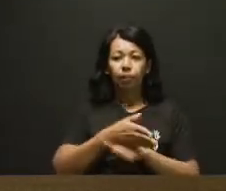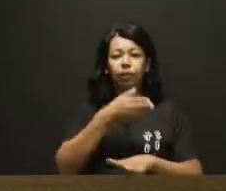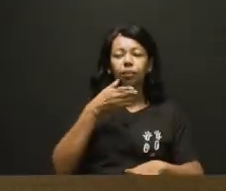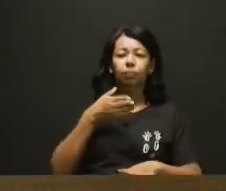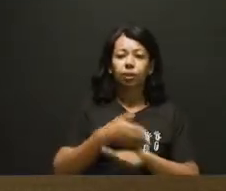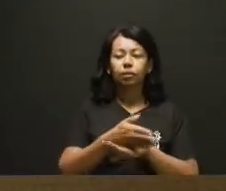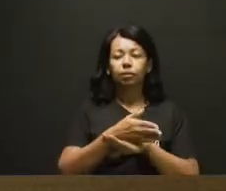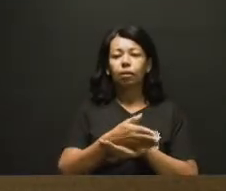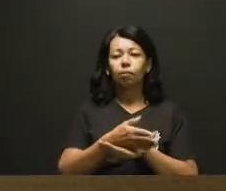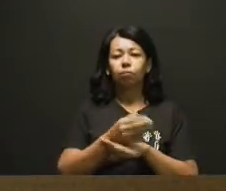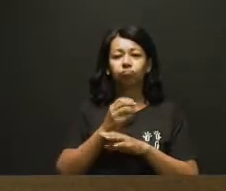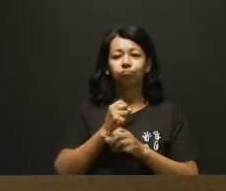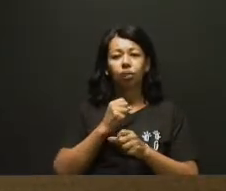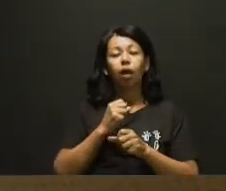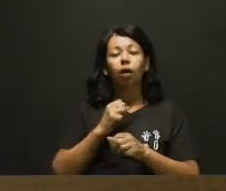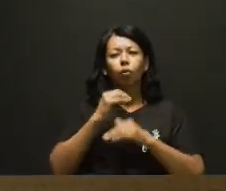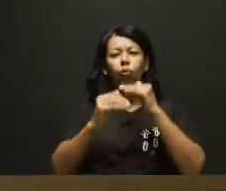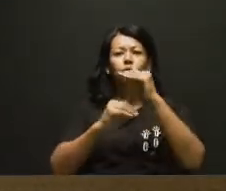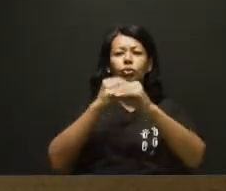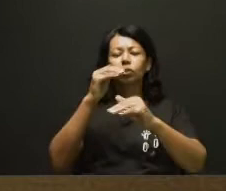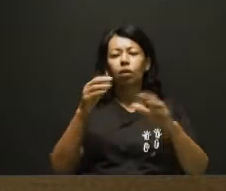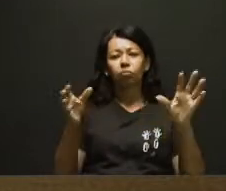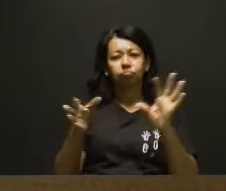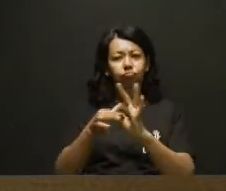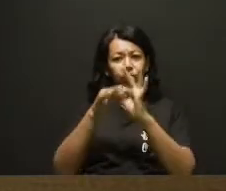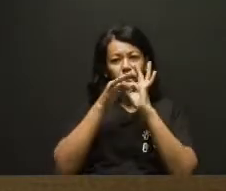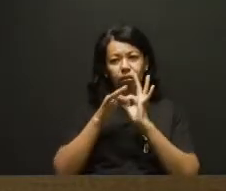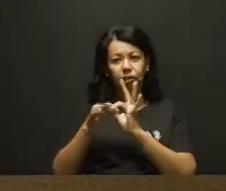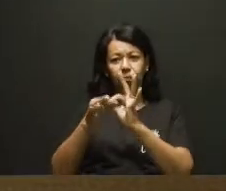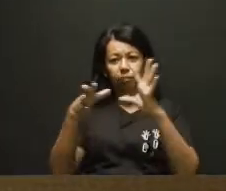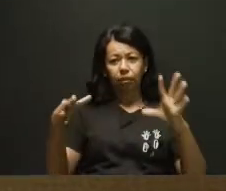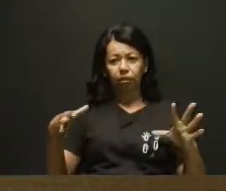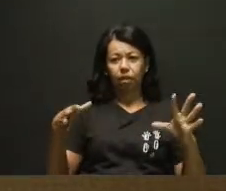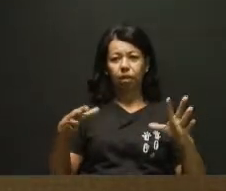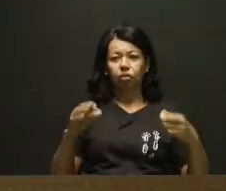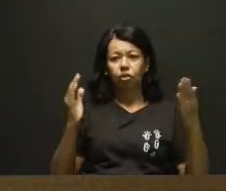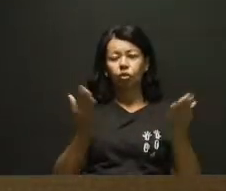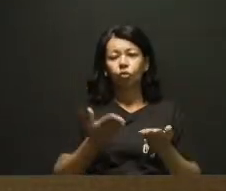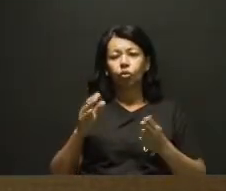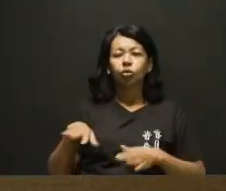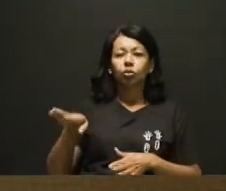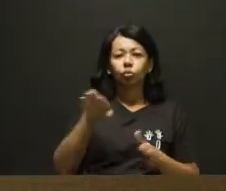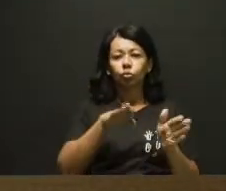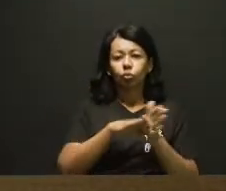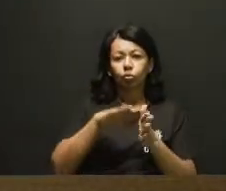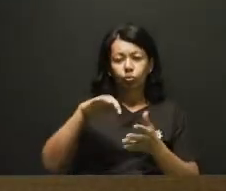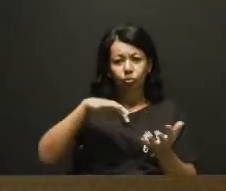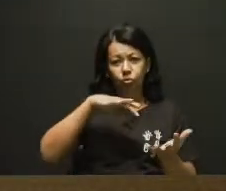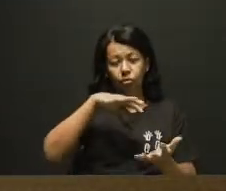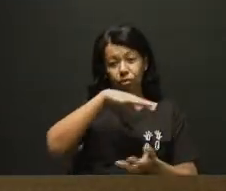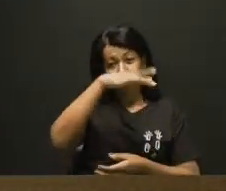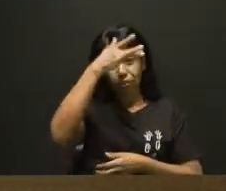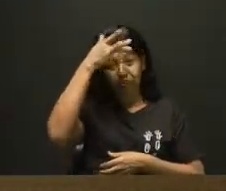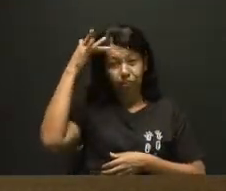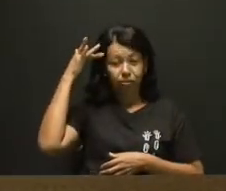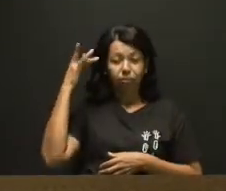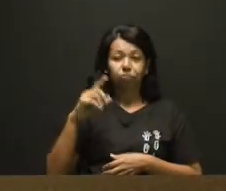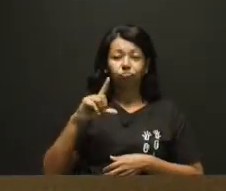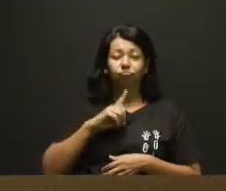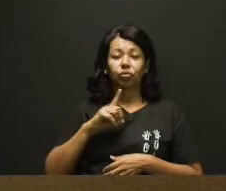democracia e é necessário que hoje todo mundo cada um no seu segmento cada um